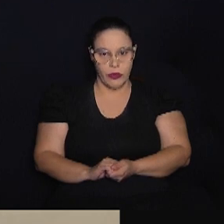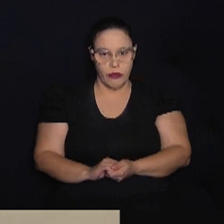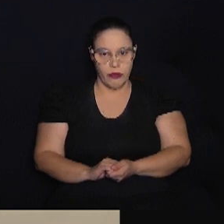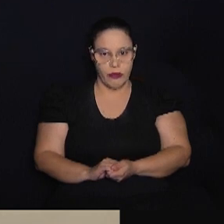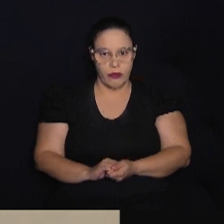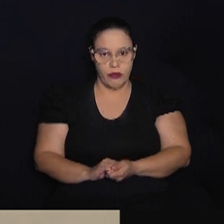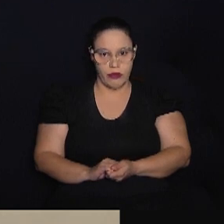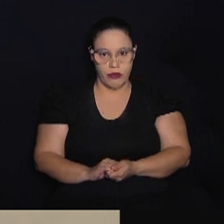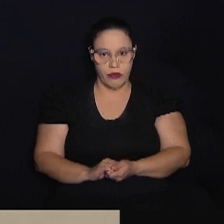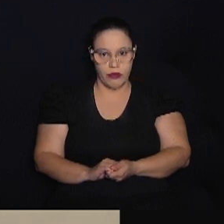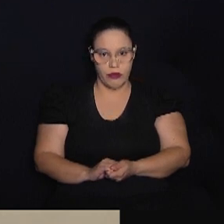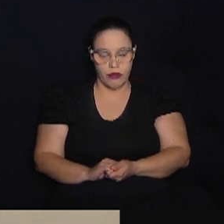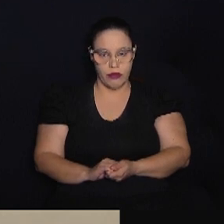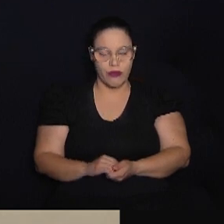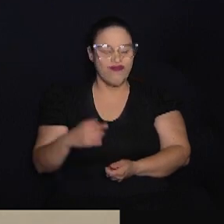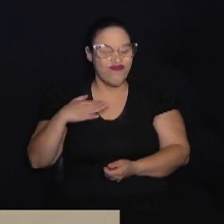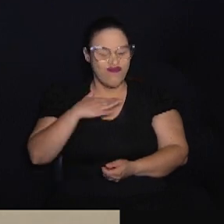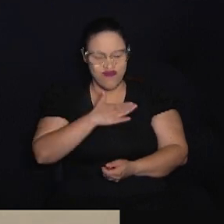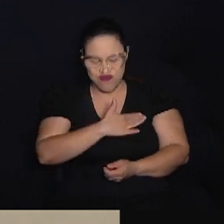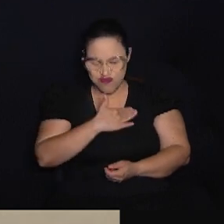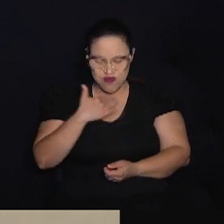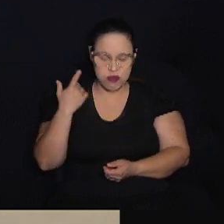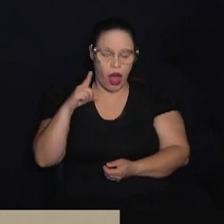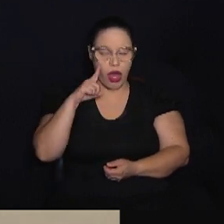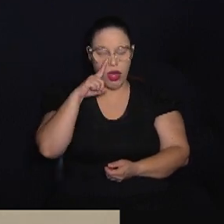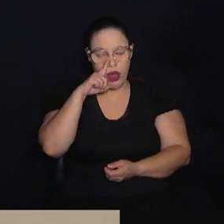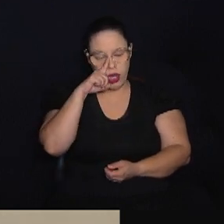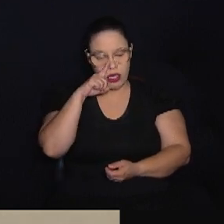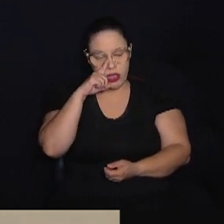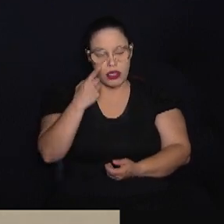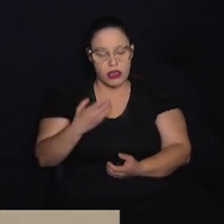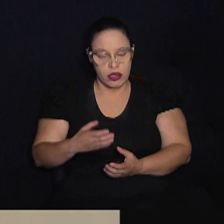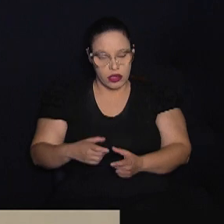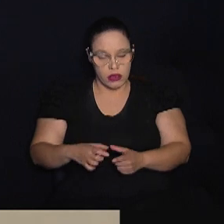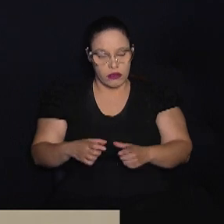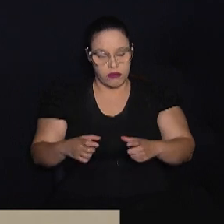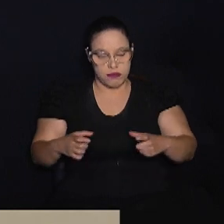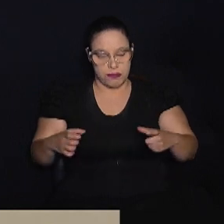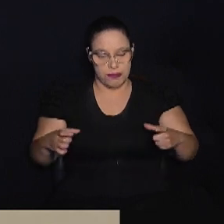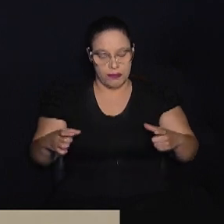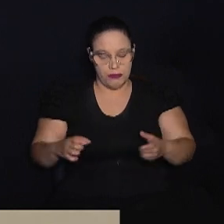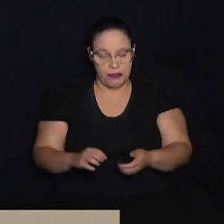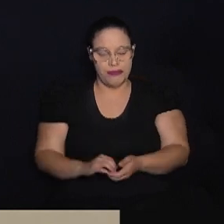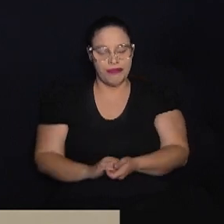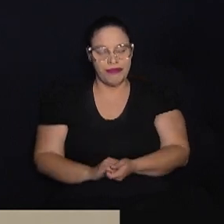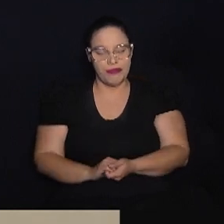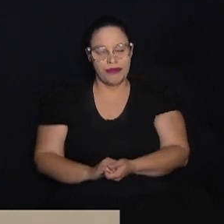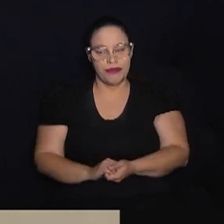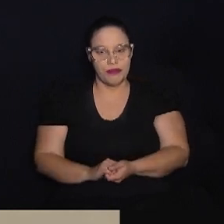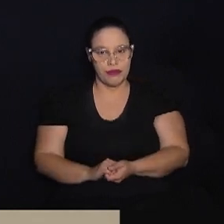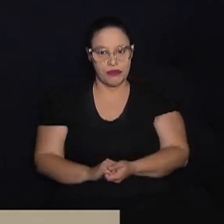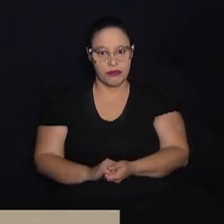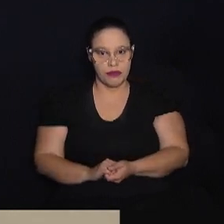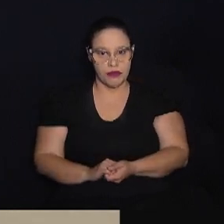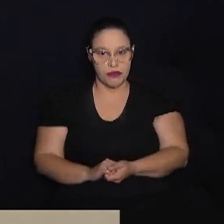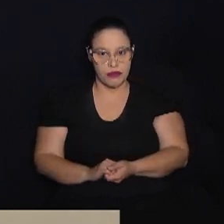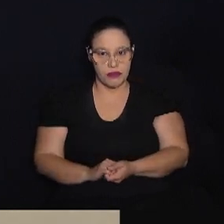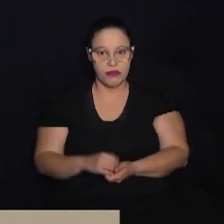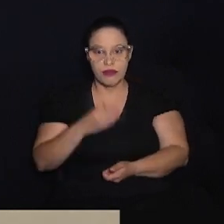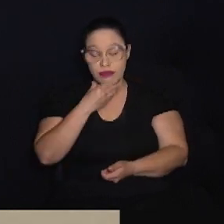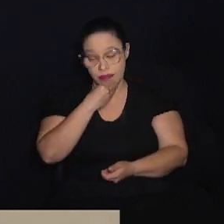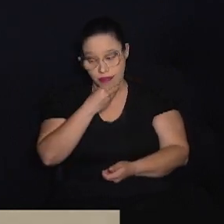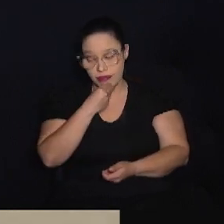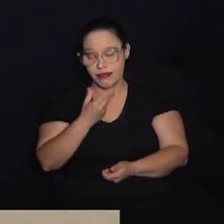na incidência de risco de morte, que vai acabar também aumentando a chance do no, no, no, nos tumores no sexo